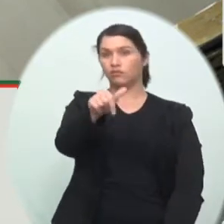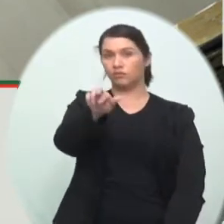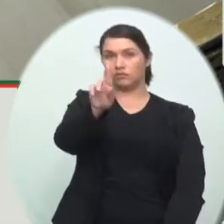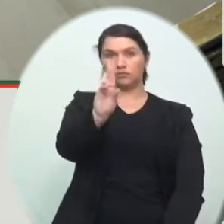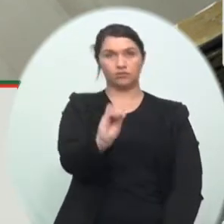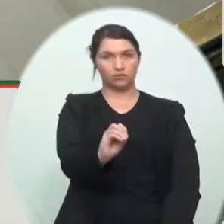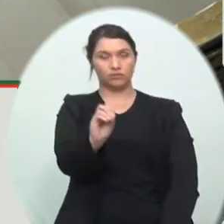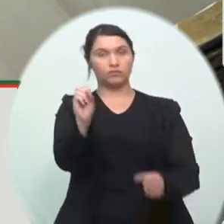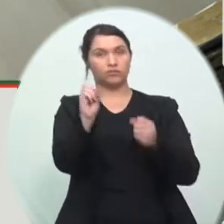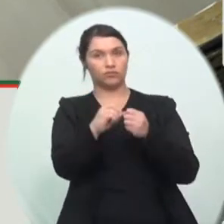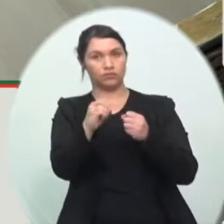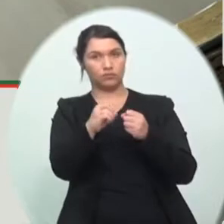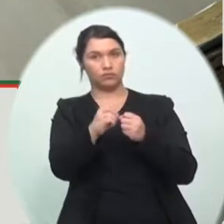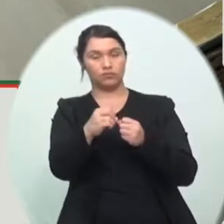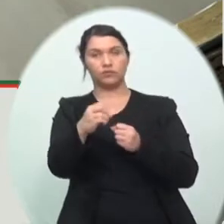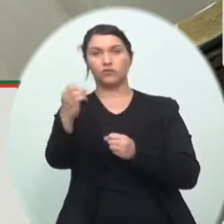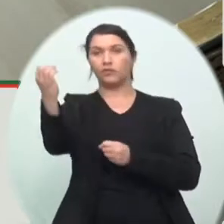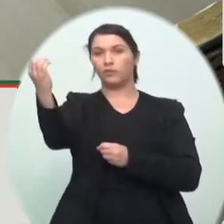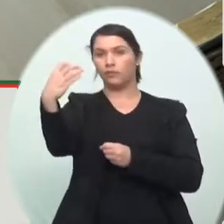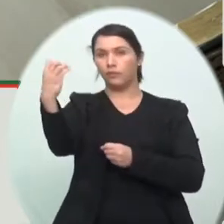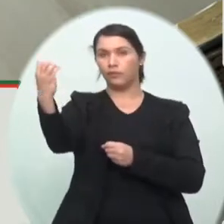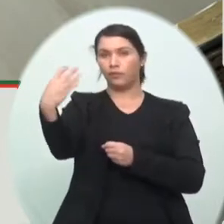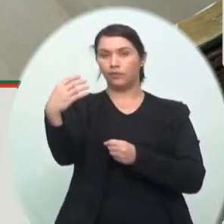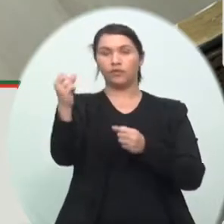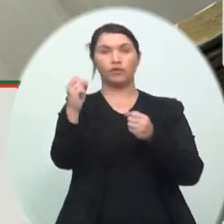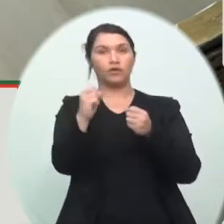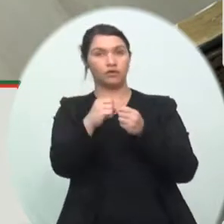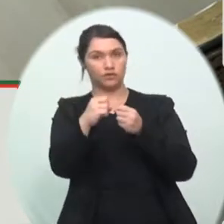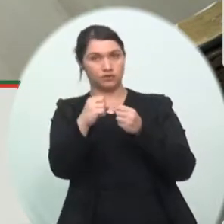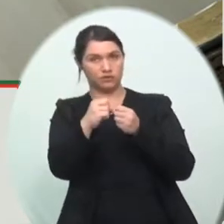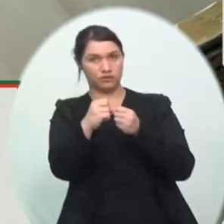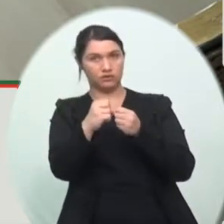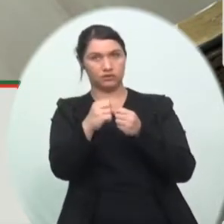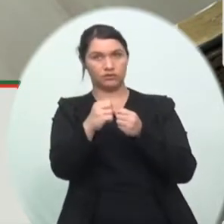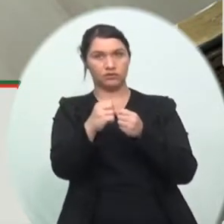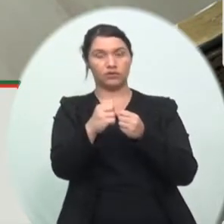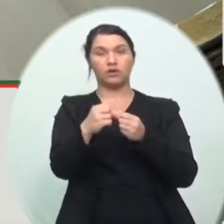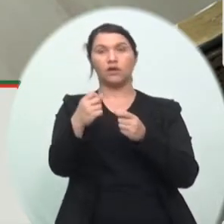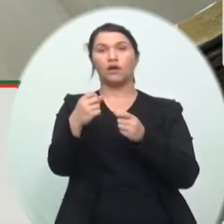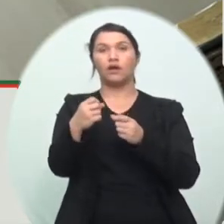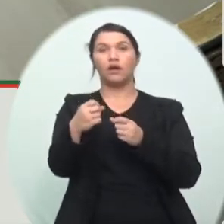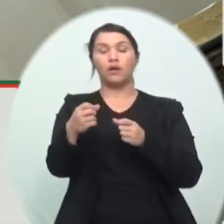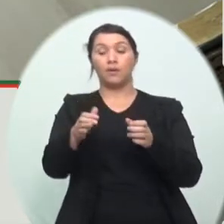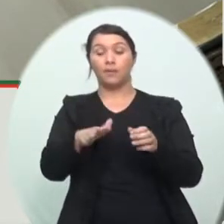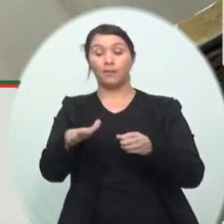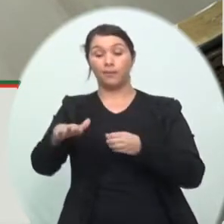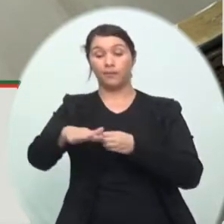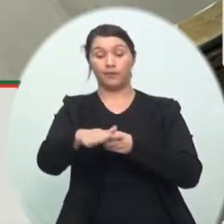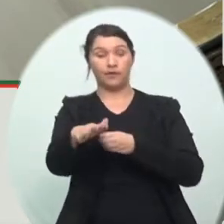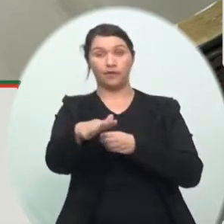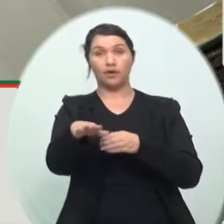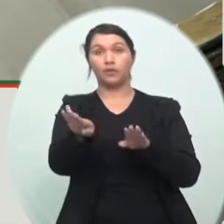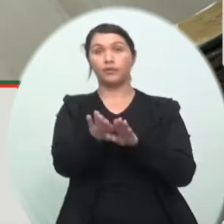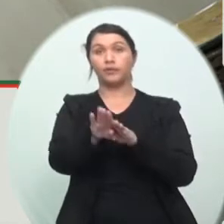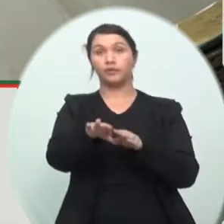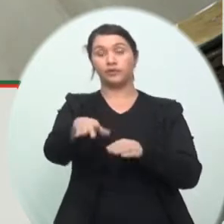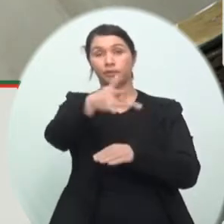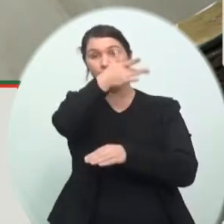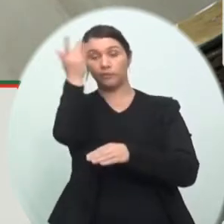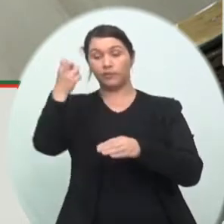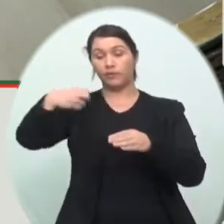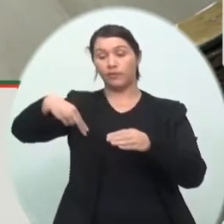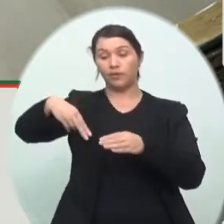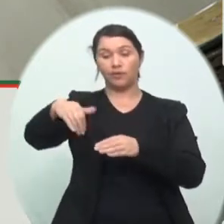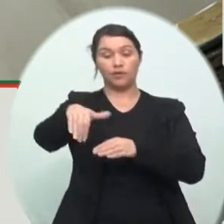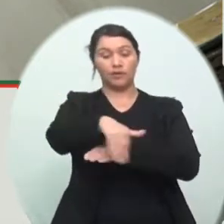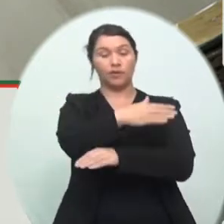Assunto: implantação de sinaleiras com visualização do tempo de abertura e fechamento para automóveis e pedestres no cruzamento da